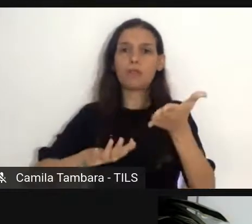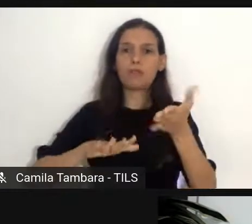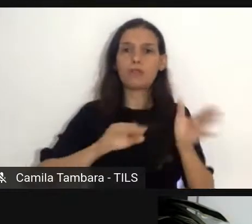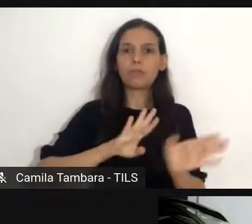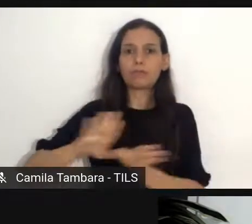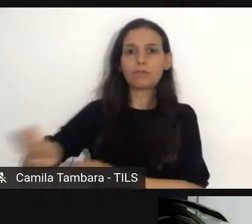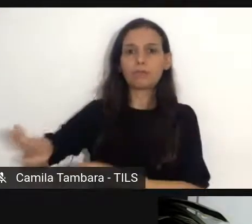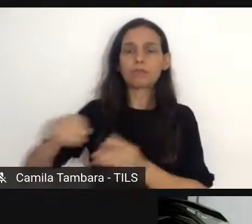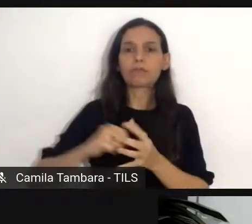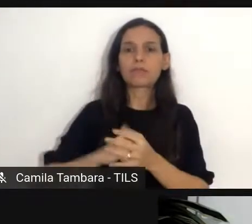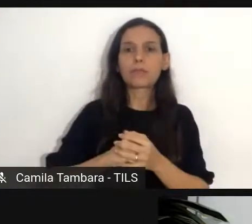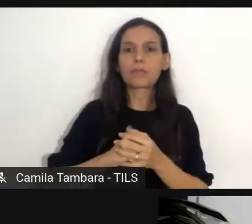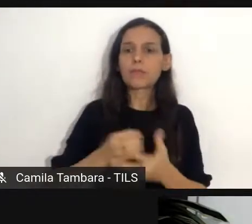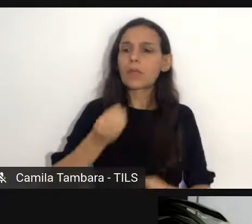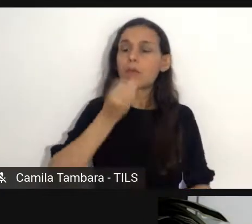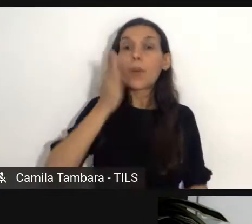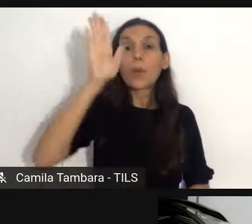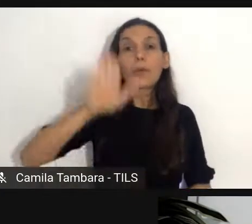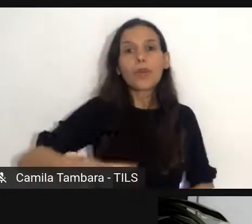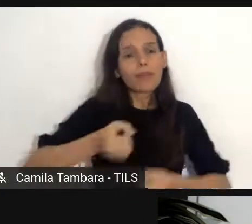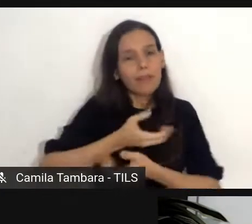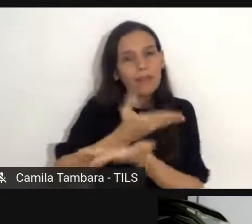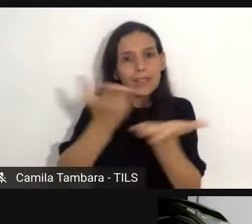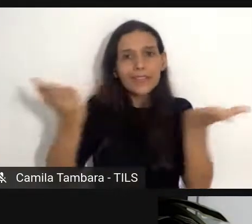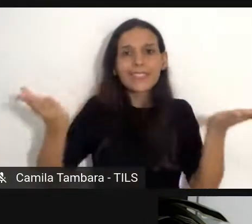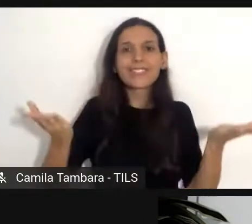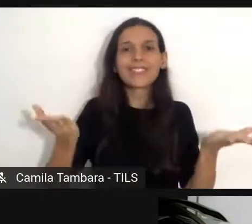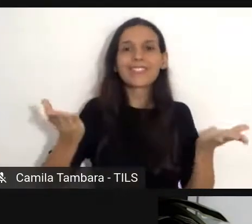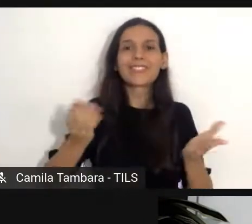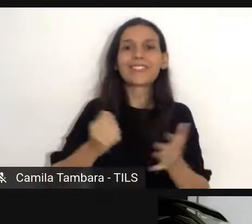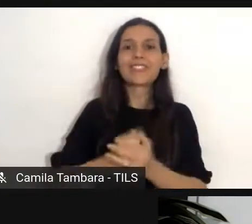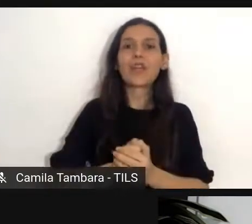Quero dar uma boa tarde a todos.